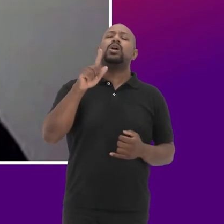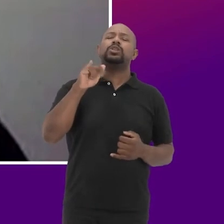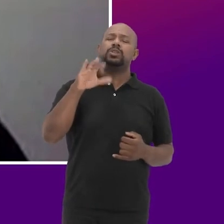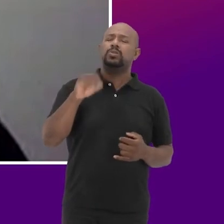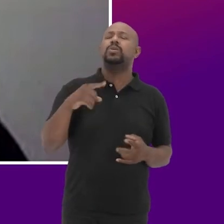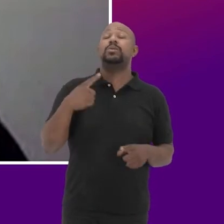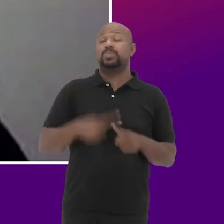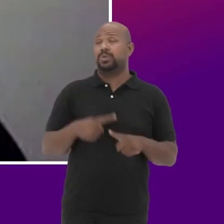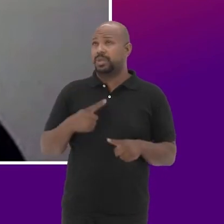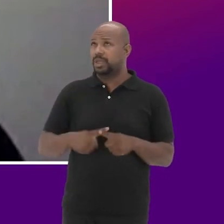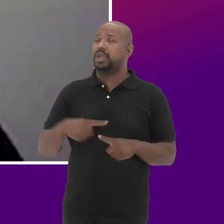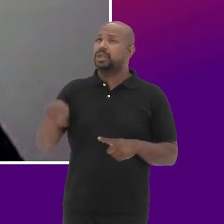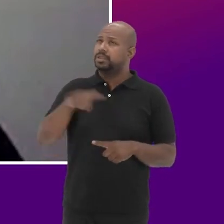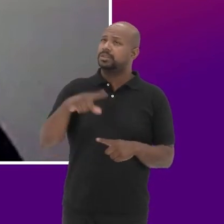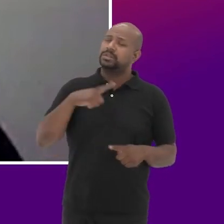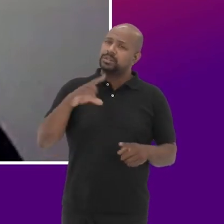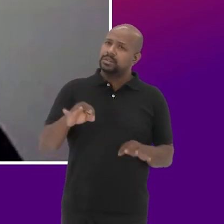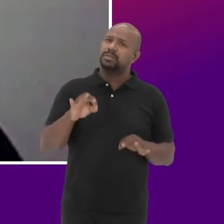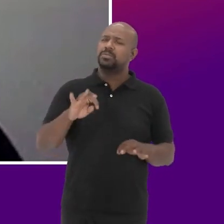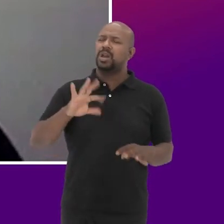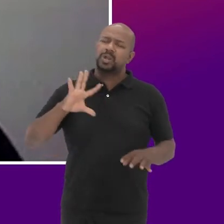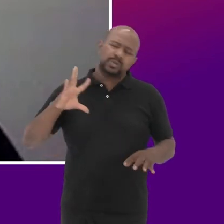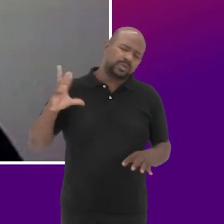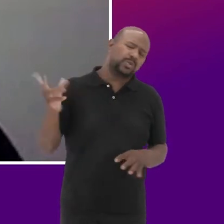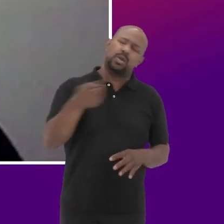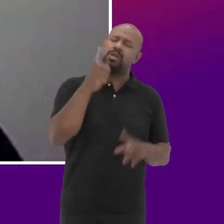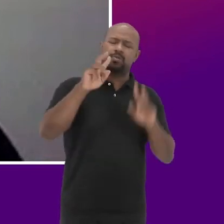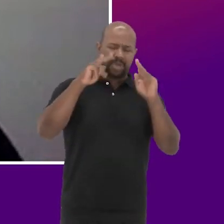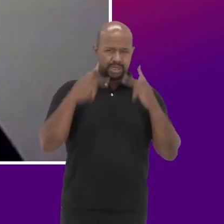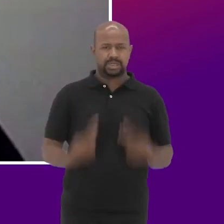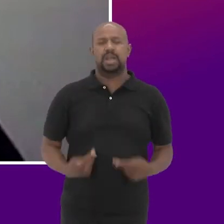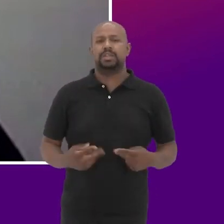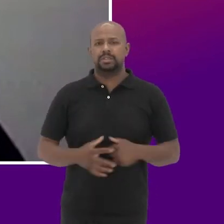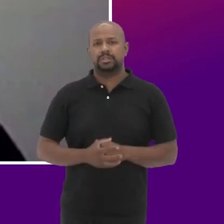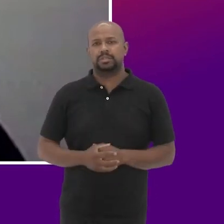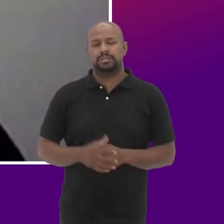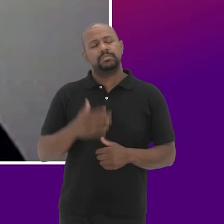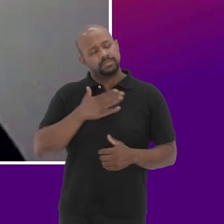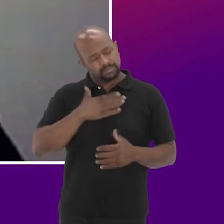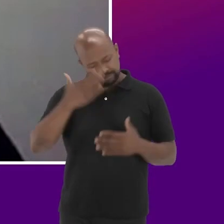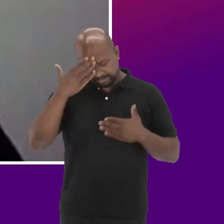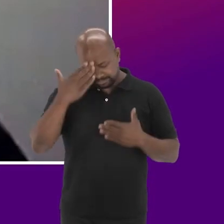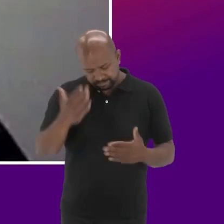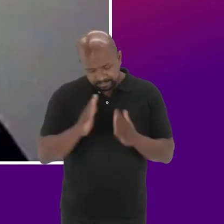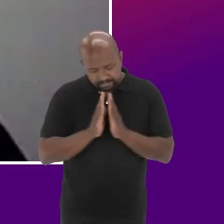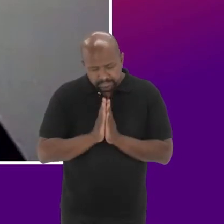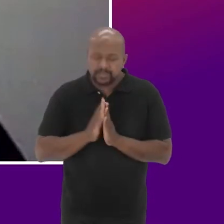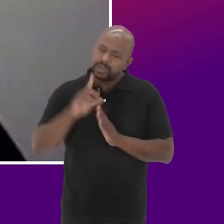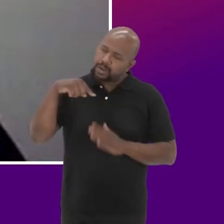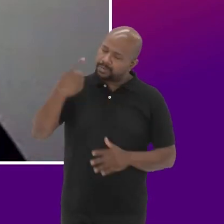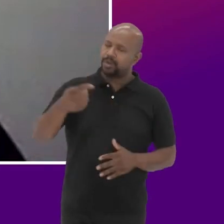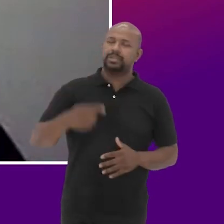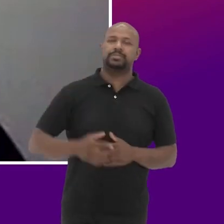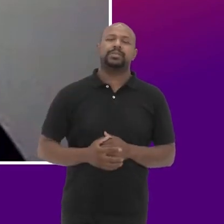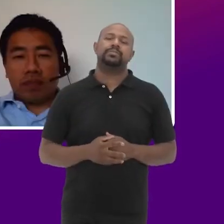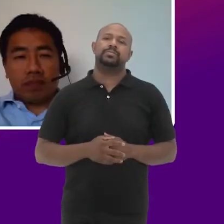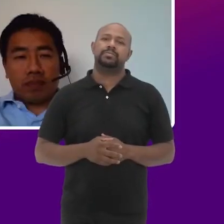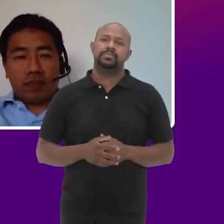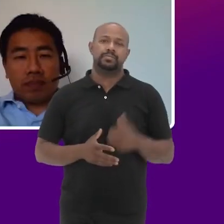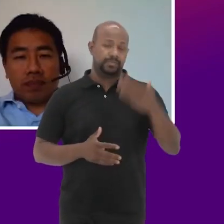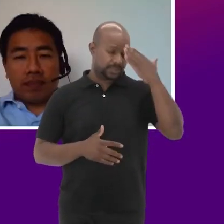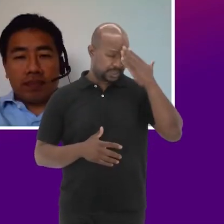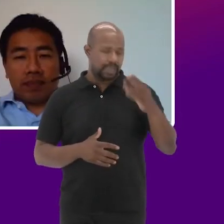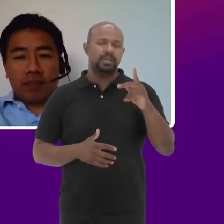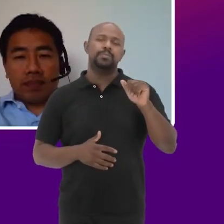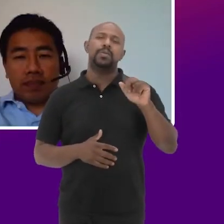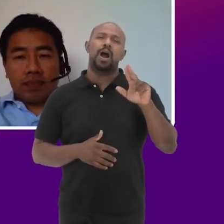quê? Porque esse é um problema que é um problema para toda a humanidade. Meus agradecimentos e até a próxima.